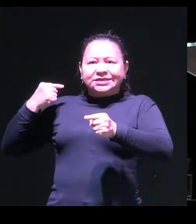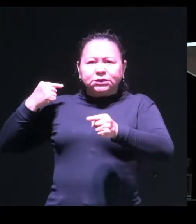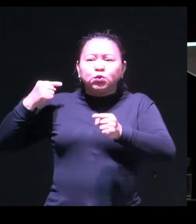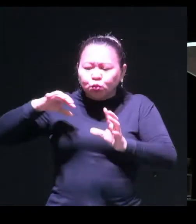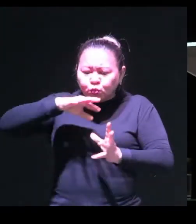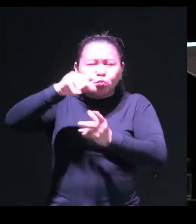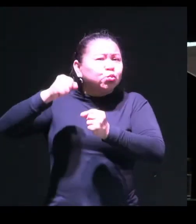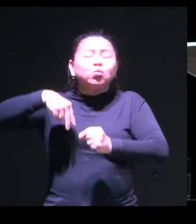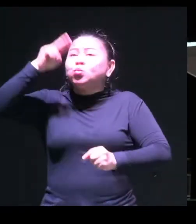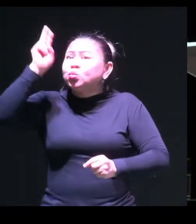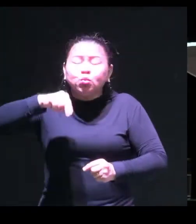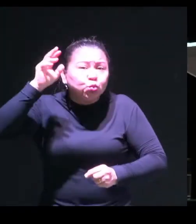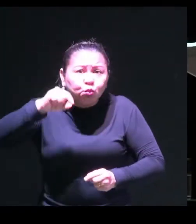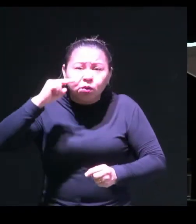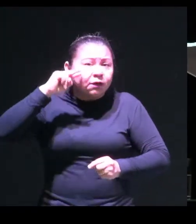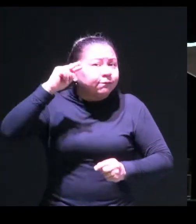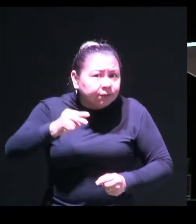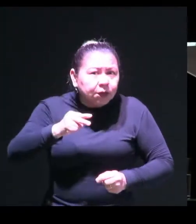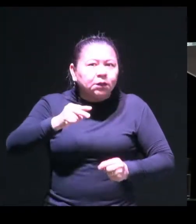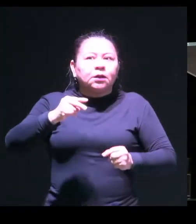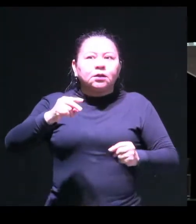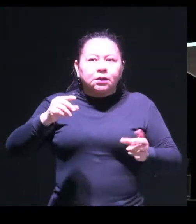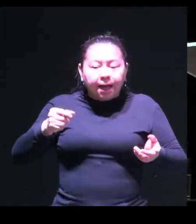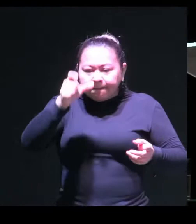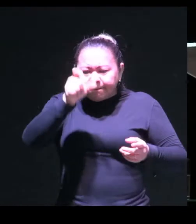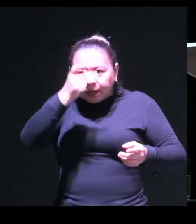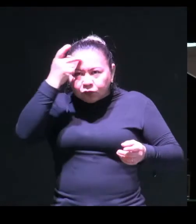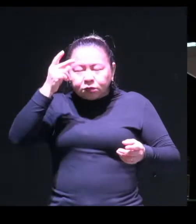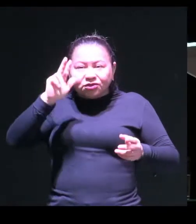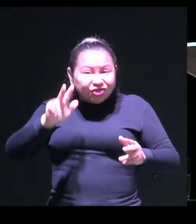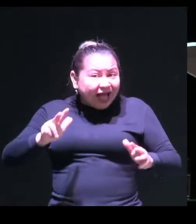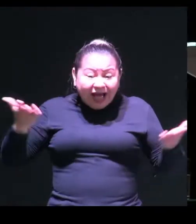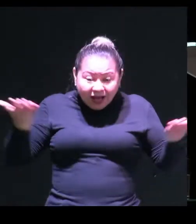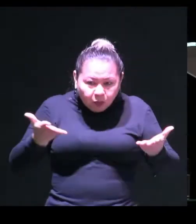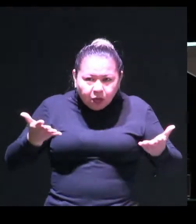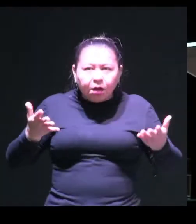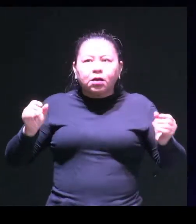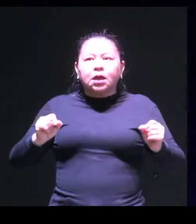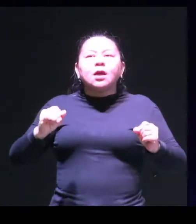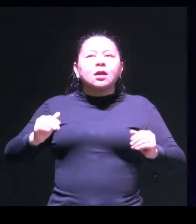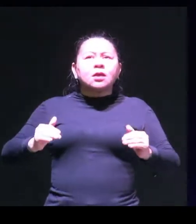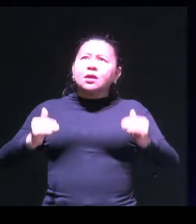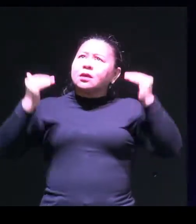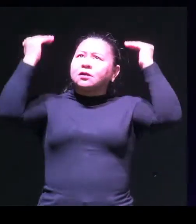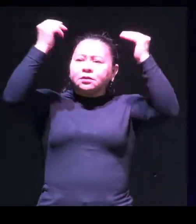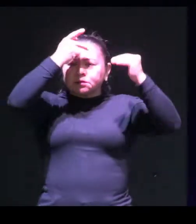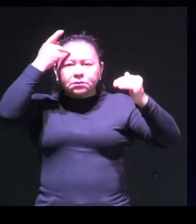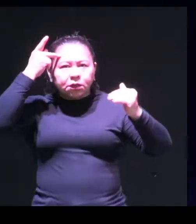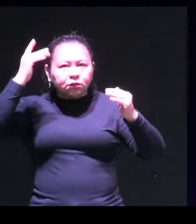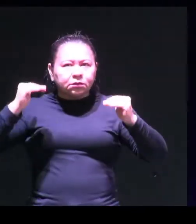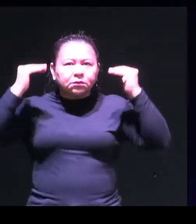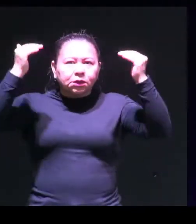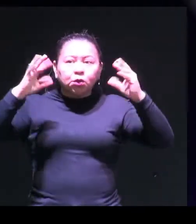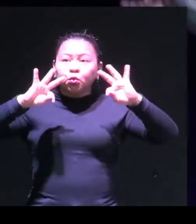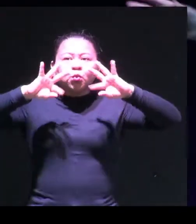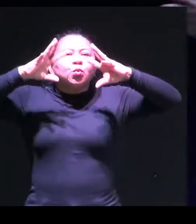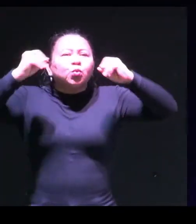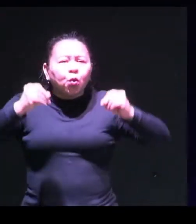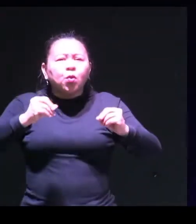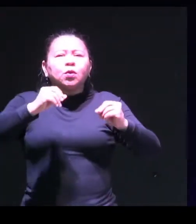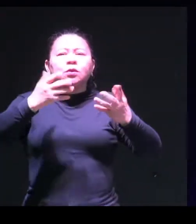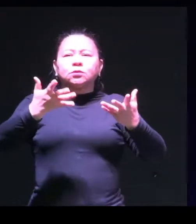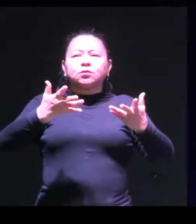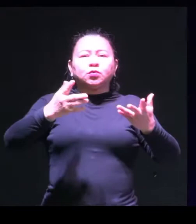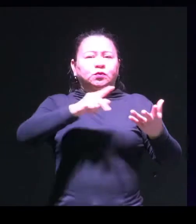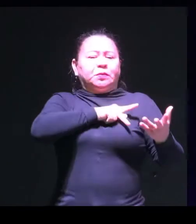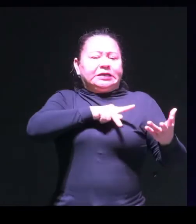global. Nunca o mundo foi tão preparado para se levantar agora uma autoridade que diga, tem que pôr ordem na casa, que todos os governantes não